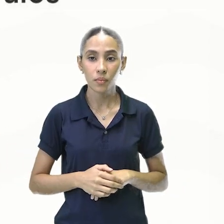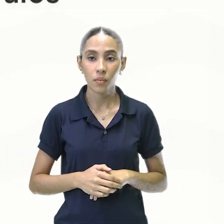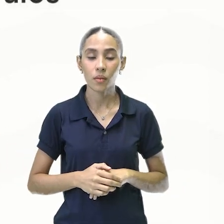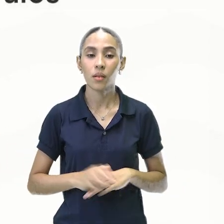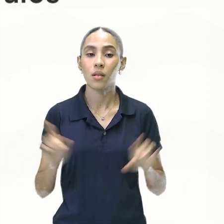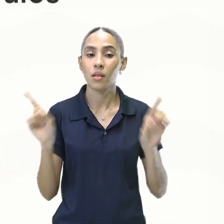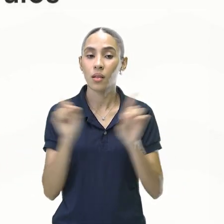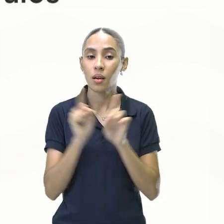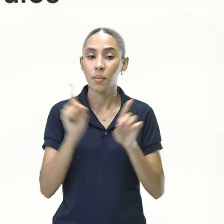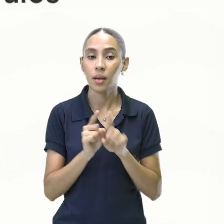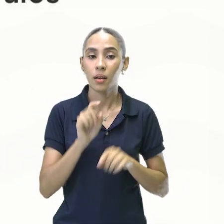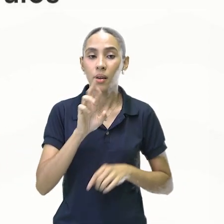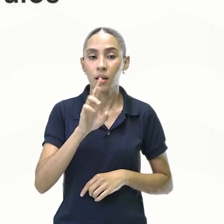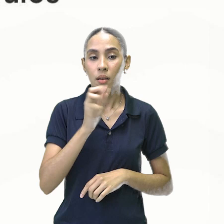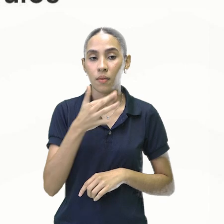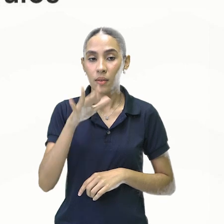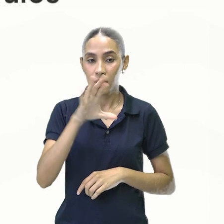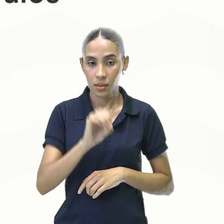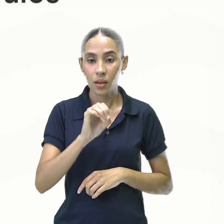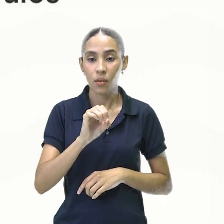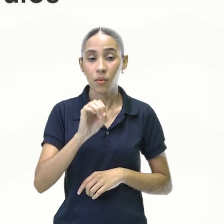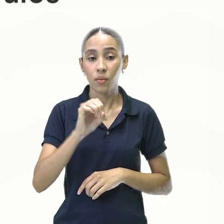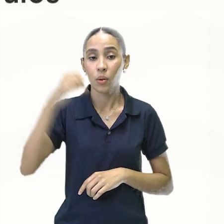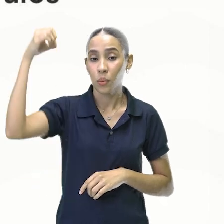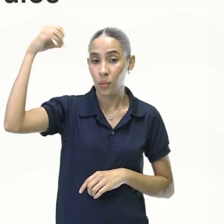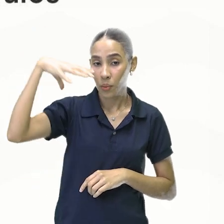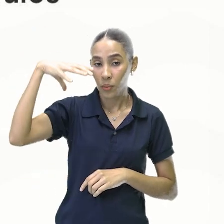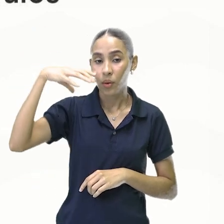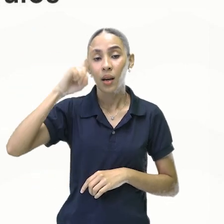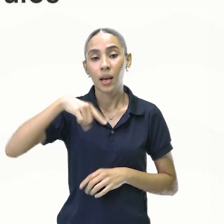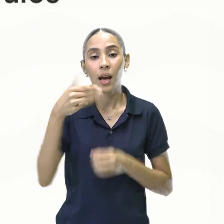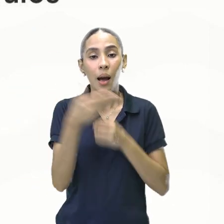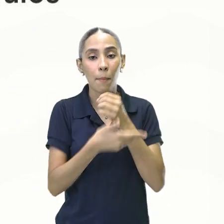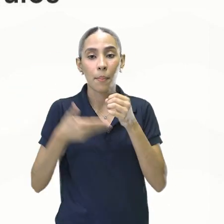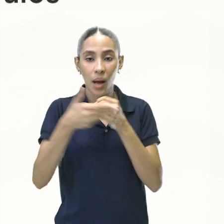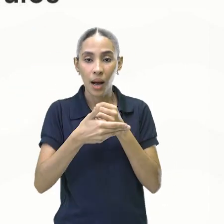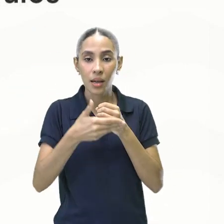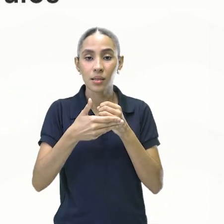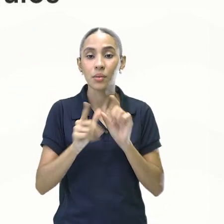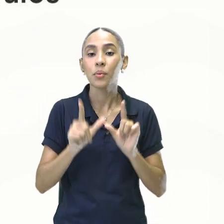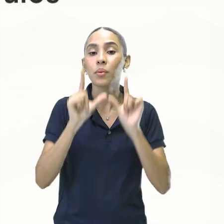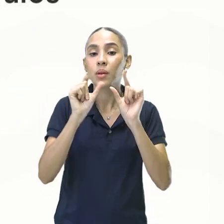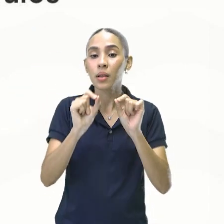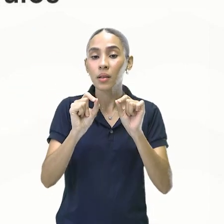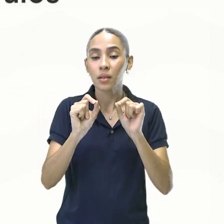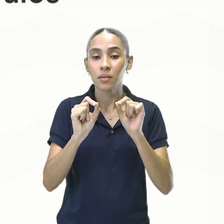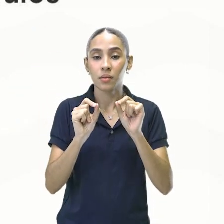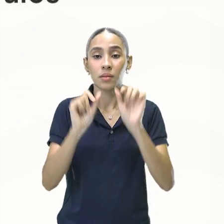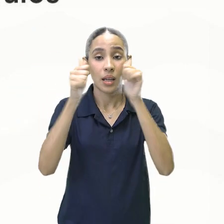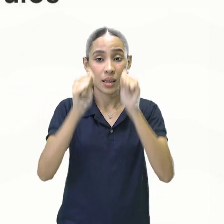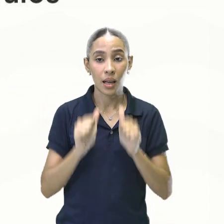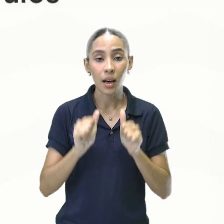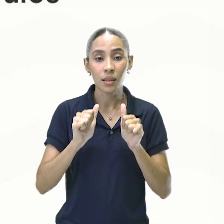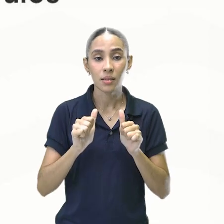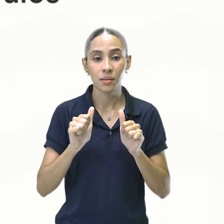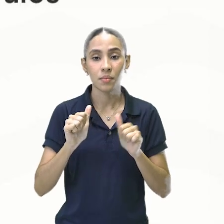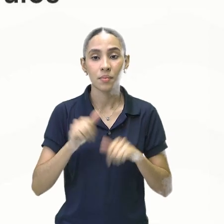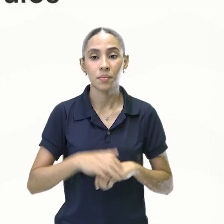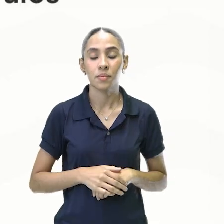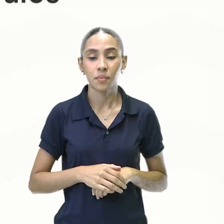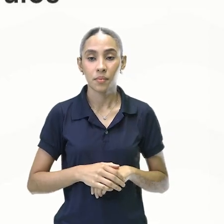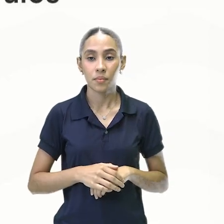propagação. Claro que a reflexão luminosa é a base de quem? Da